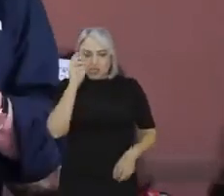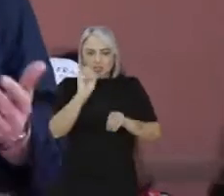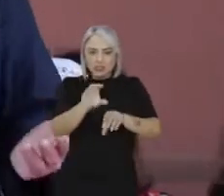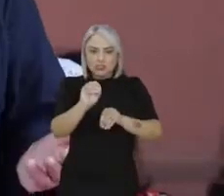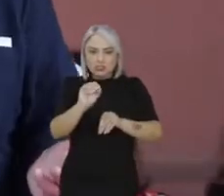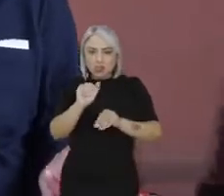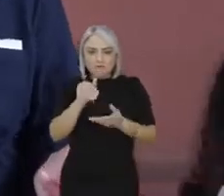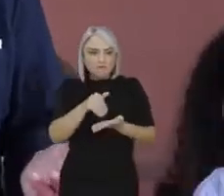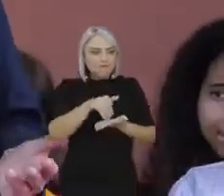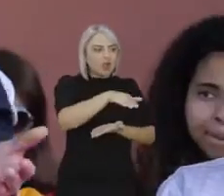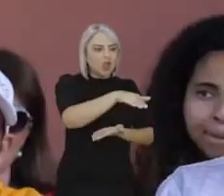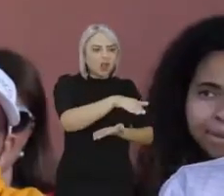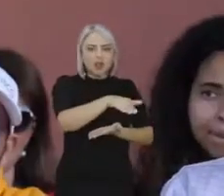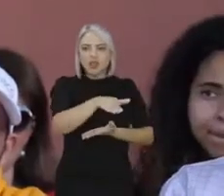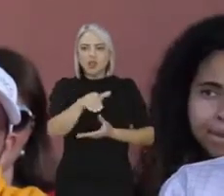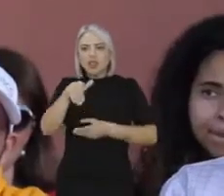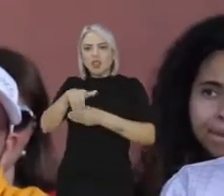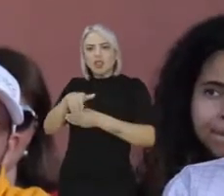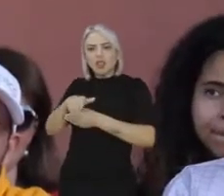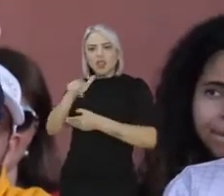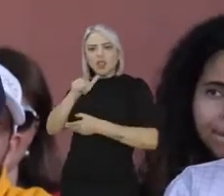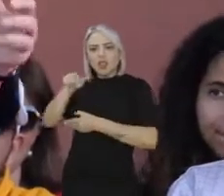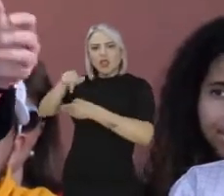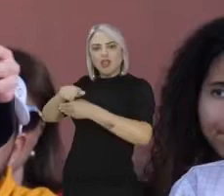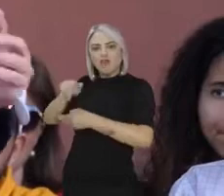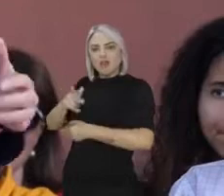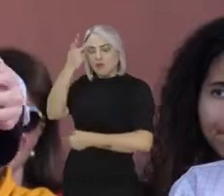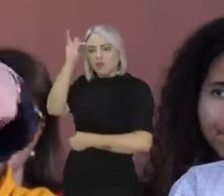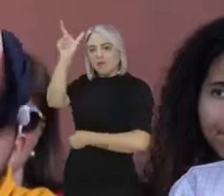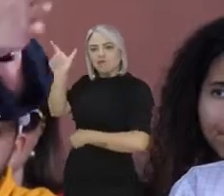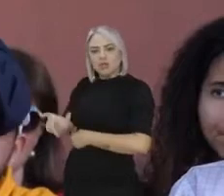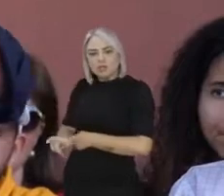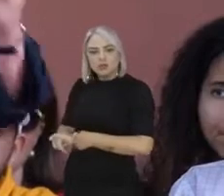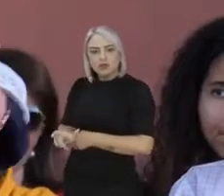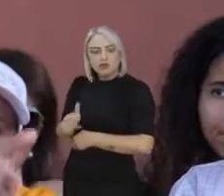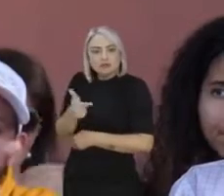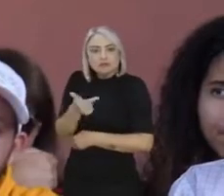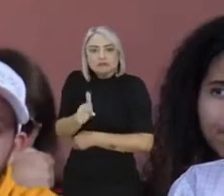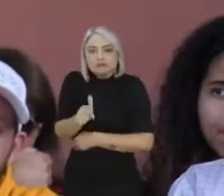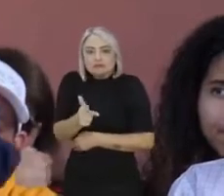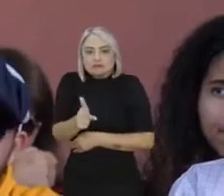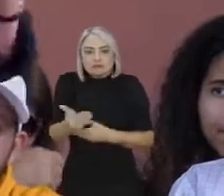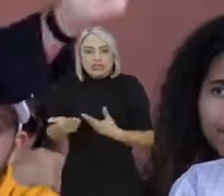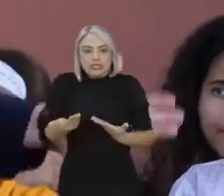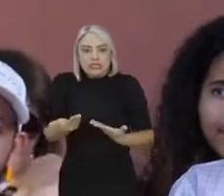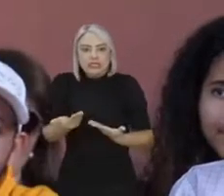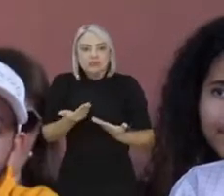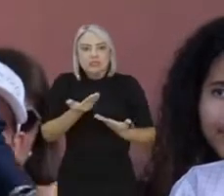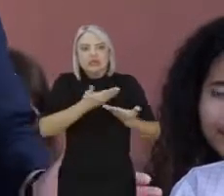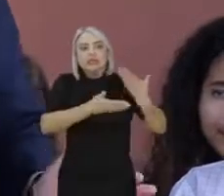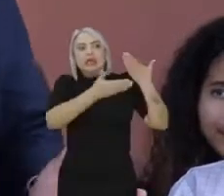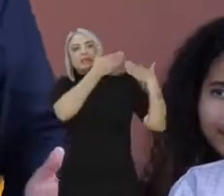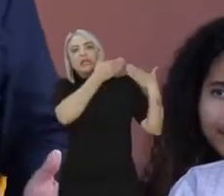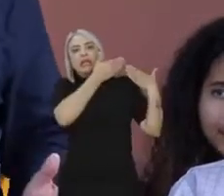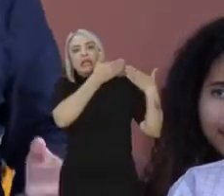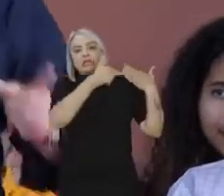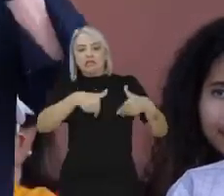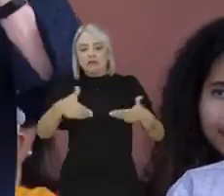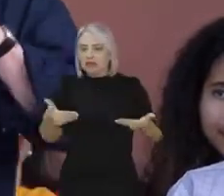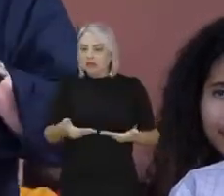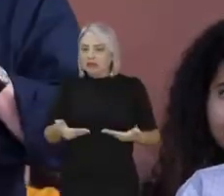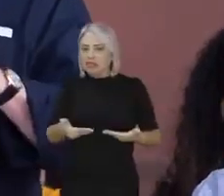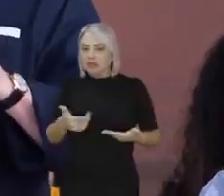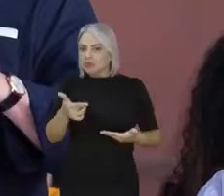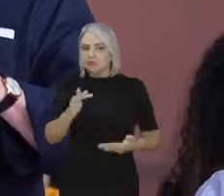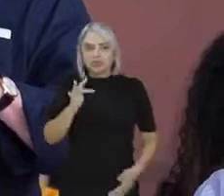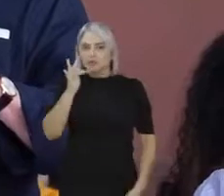eleger alguém que é uma pessoa que não tem nem passado, nem presente, e certamente não tem futuro